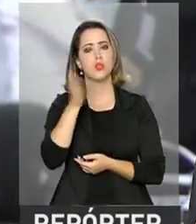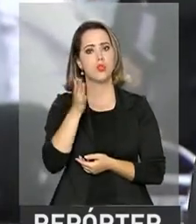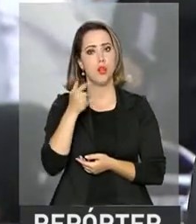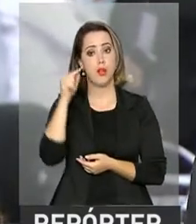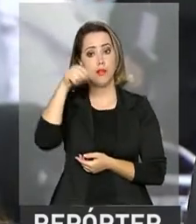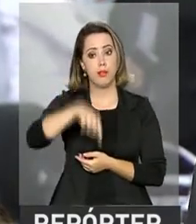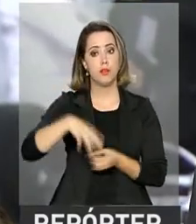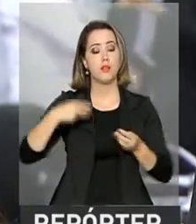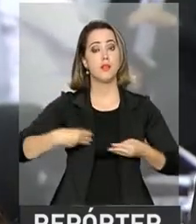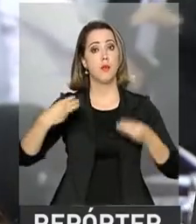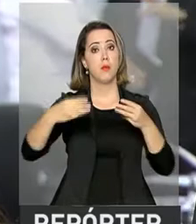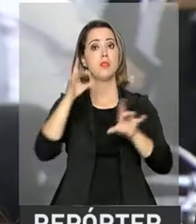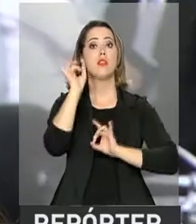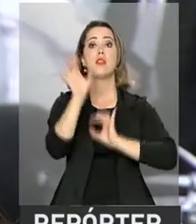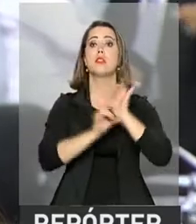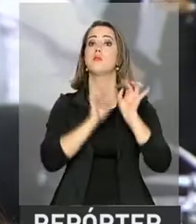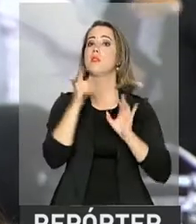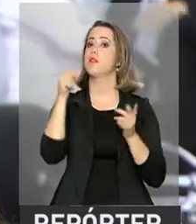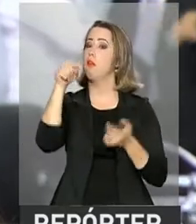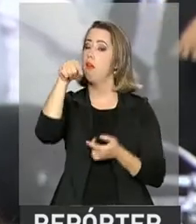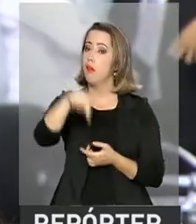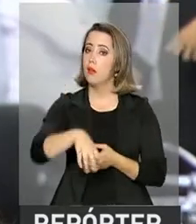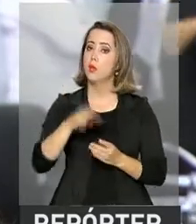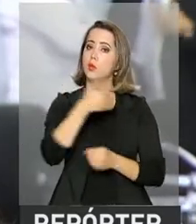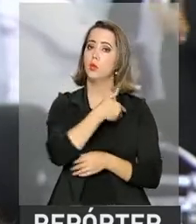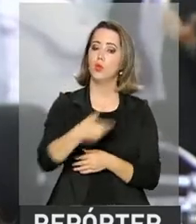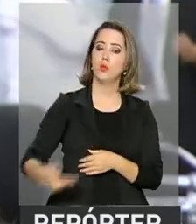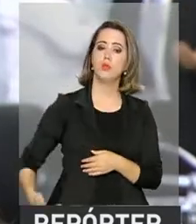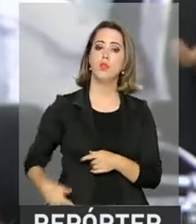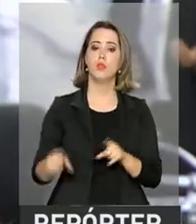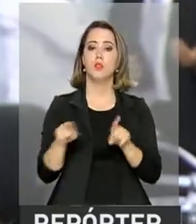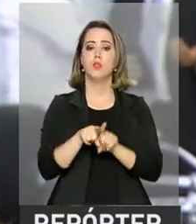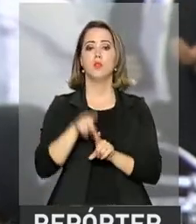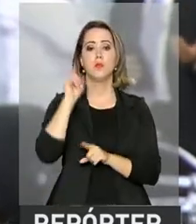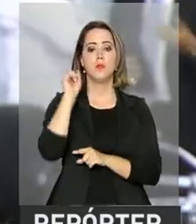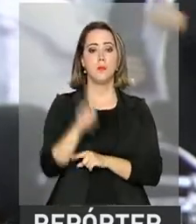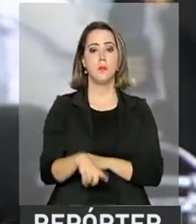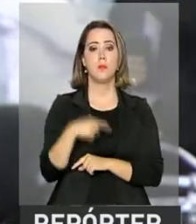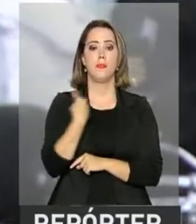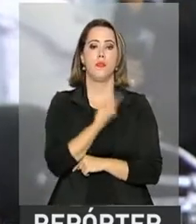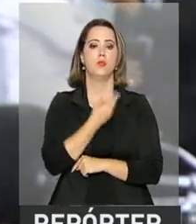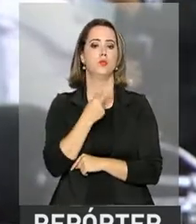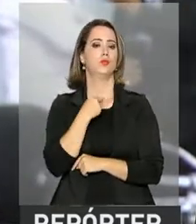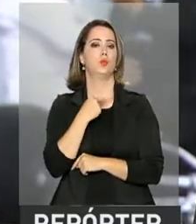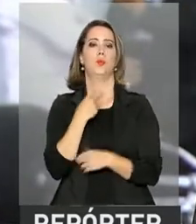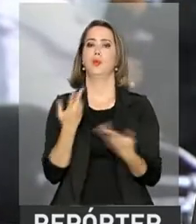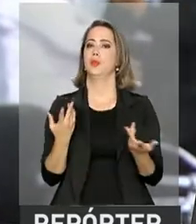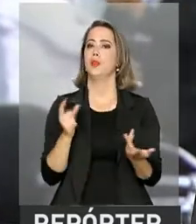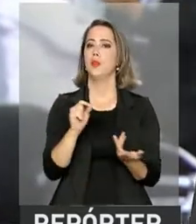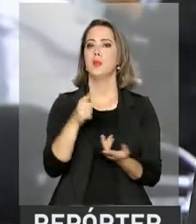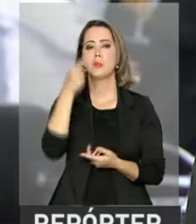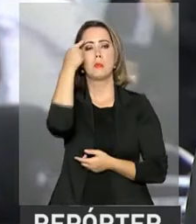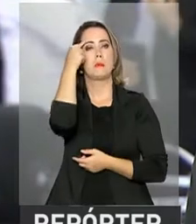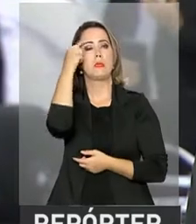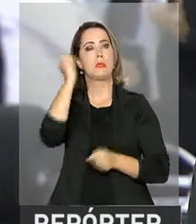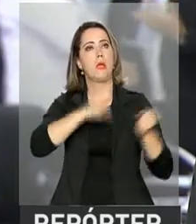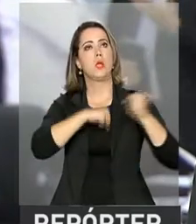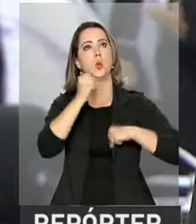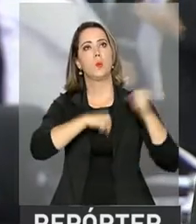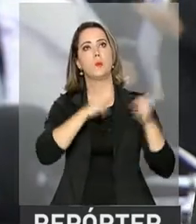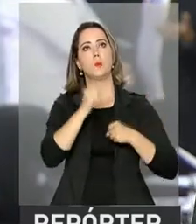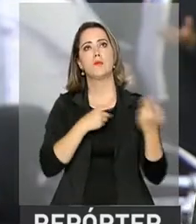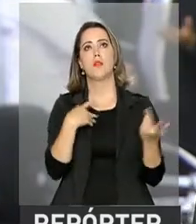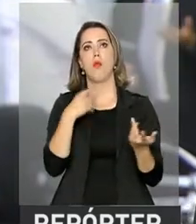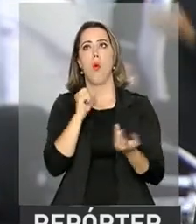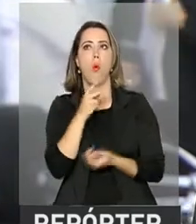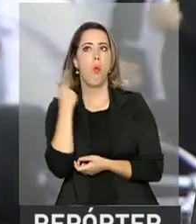desse Ministério em especial e do governo mais amplamente é de que nós não conseguiremos fazer ou pensar em indústria ou fazer